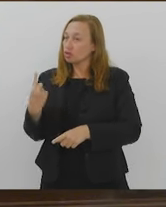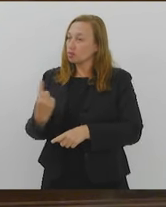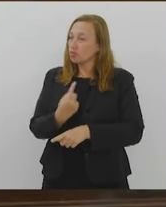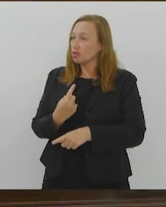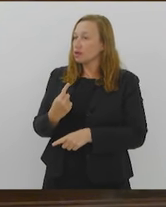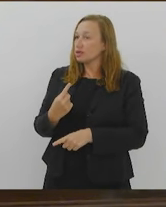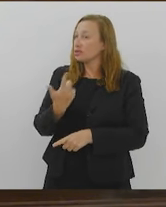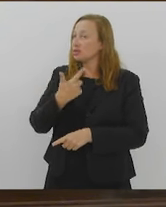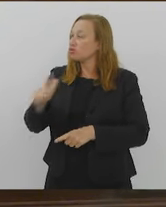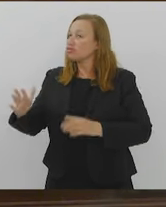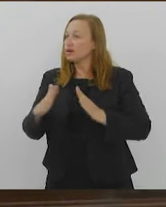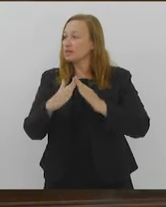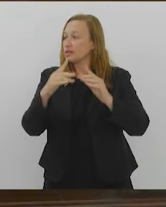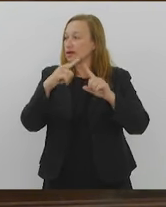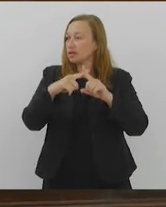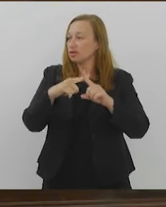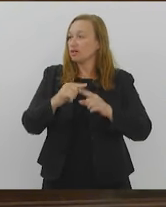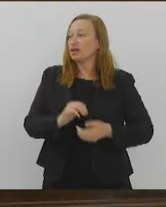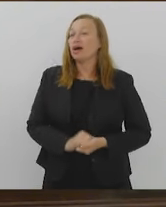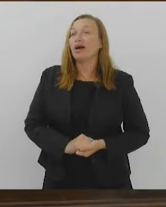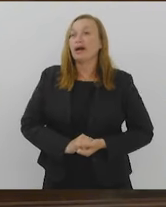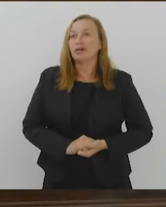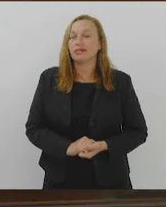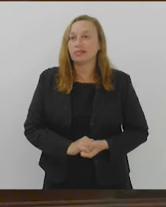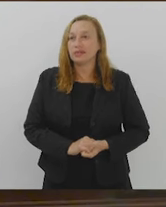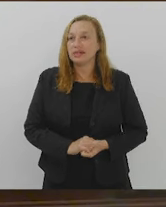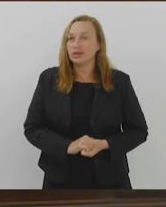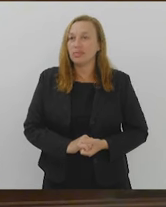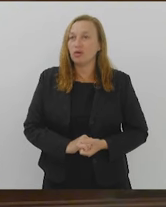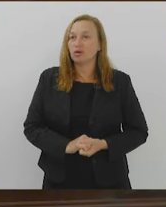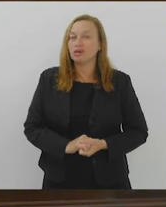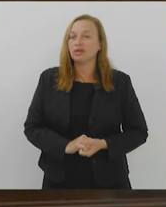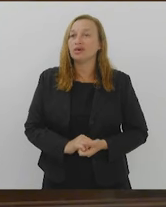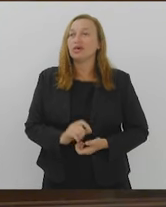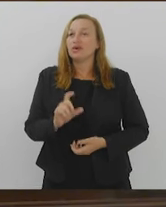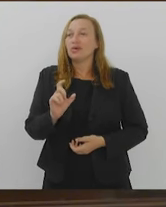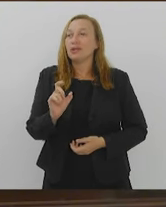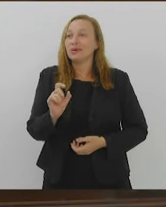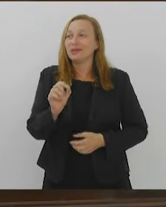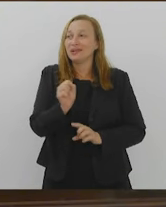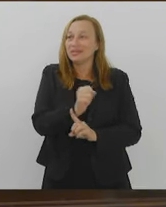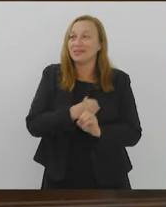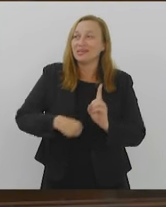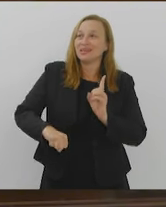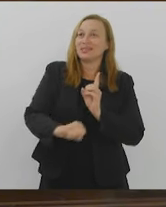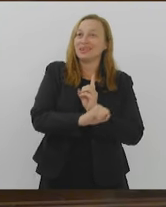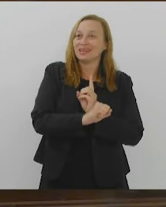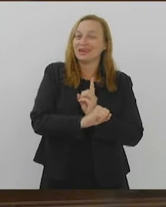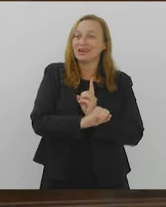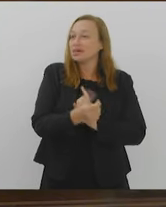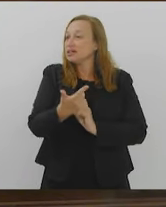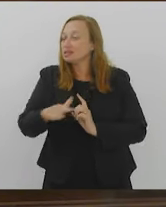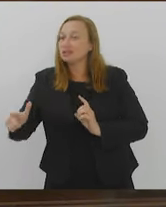igrejas. O que seria da sociedade sem igreja?